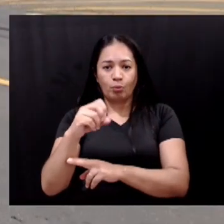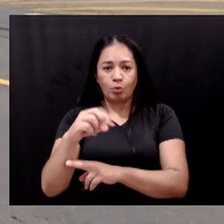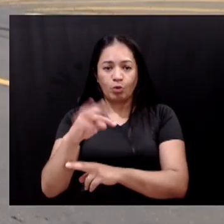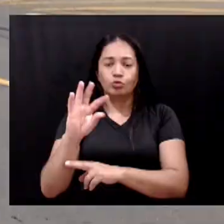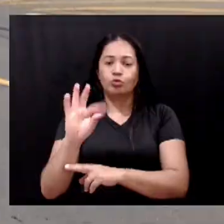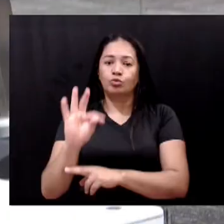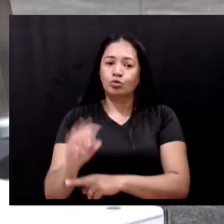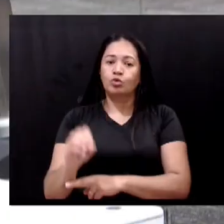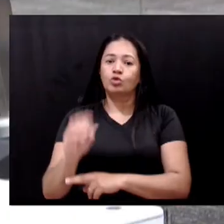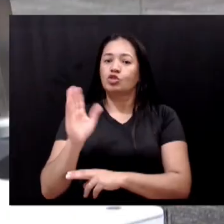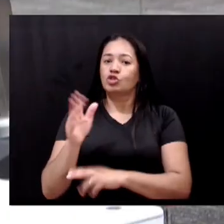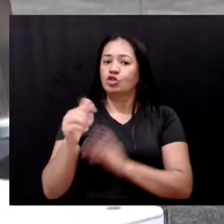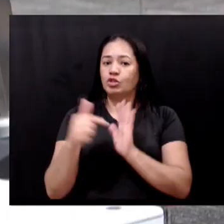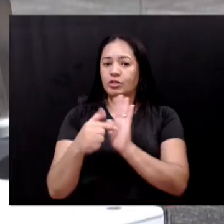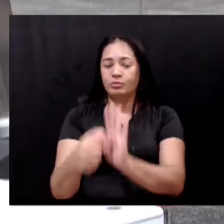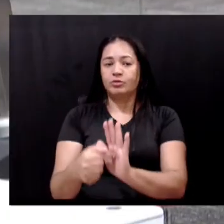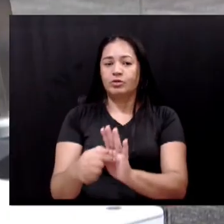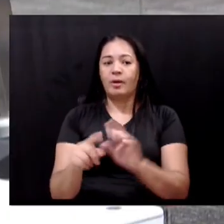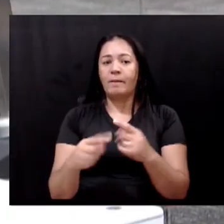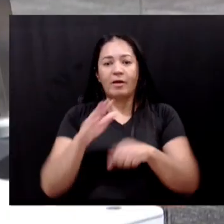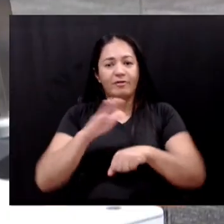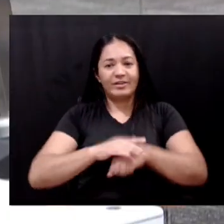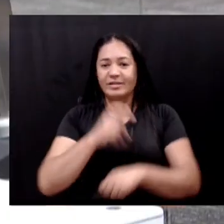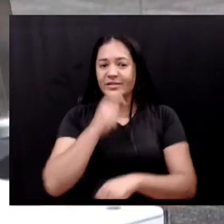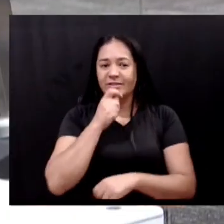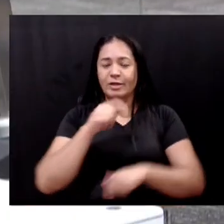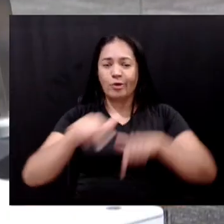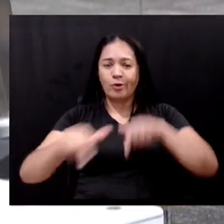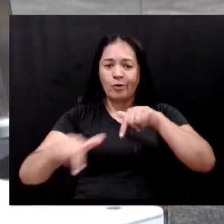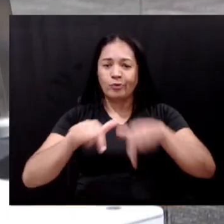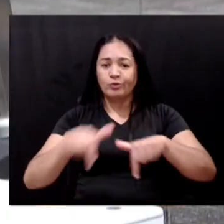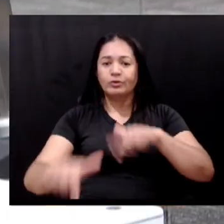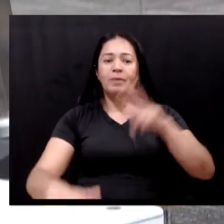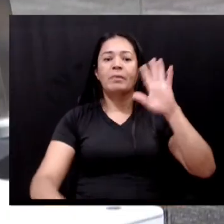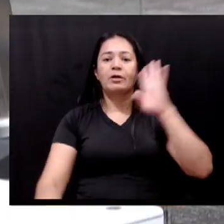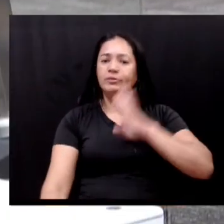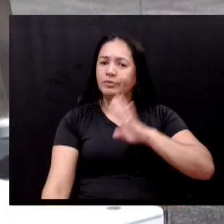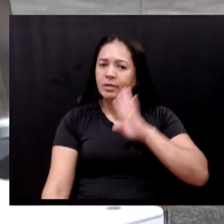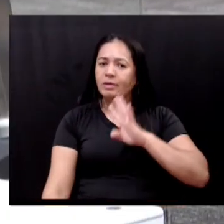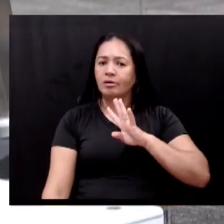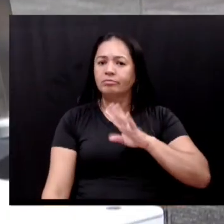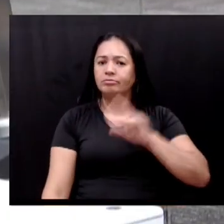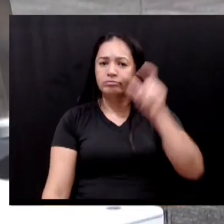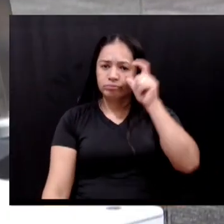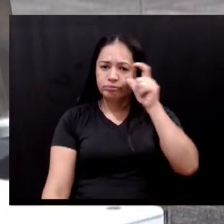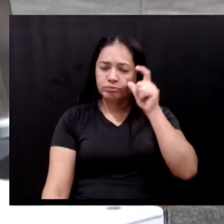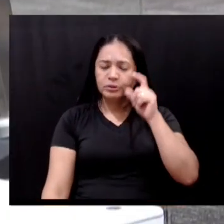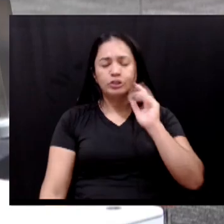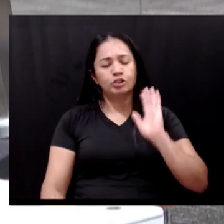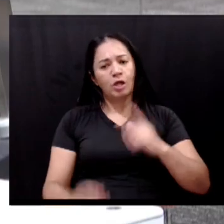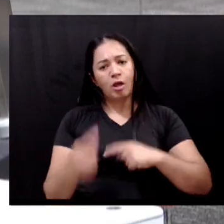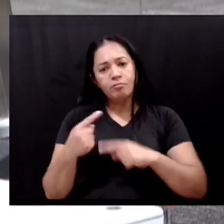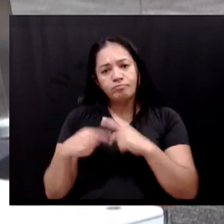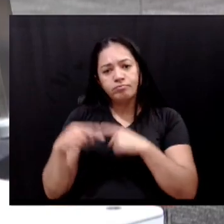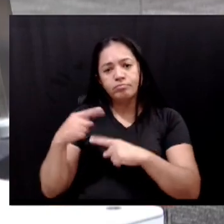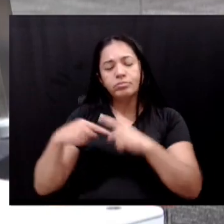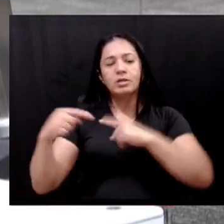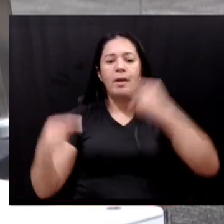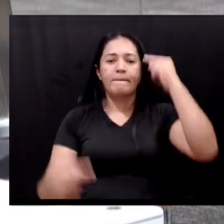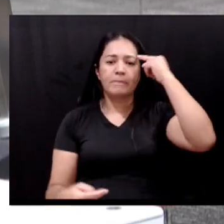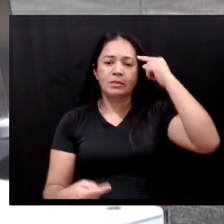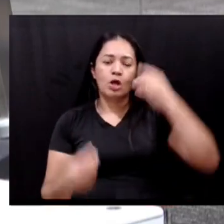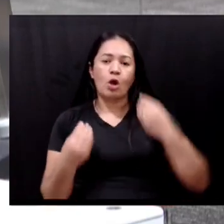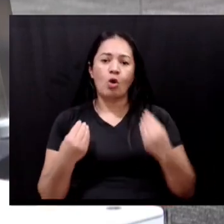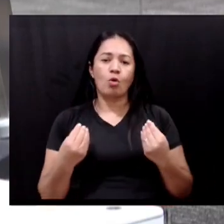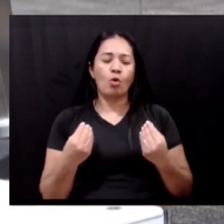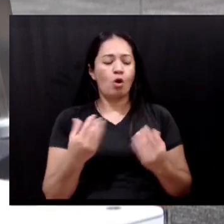foi implantado. É um trabalho muito bacana, muito interessante, e eles estão avançando para pensar como que eles podem tratar da questão do